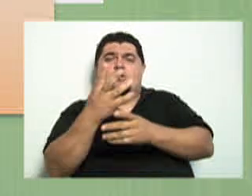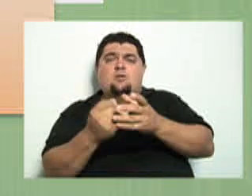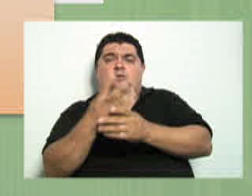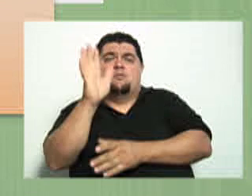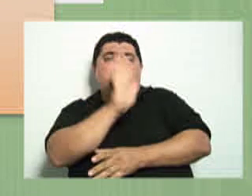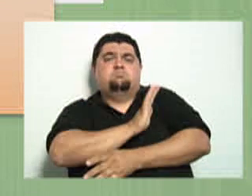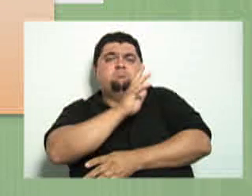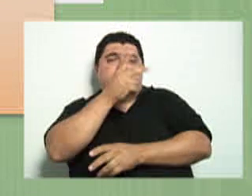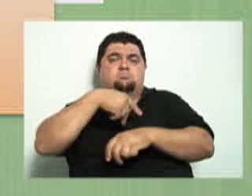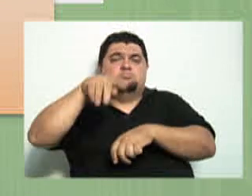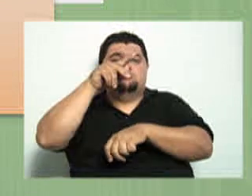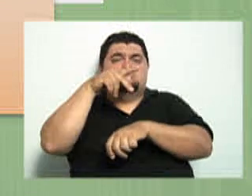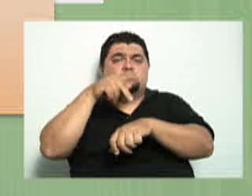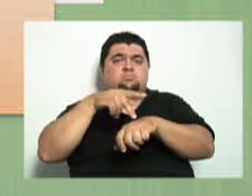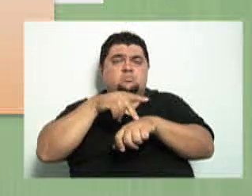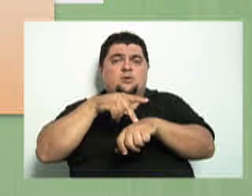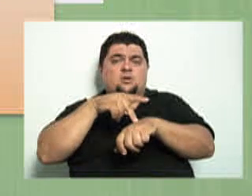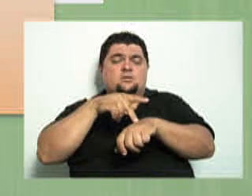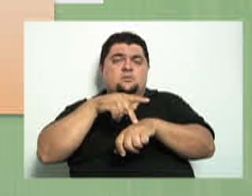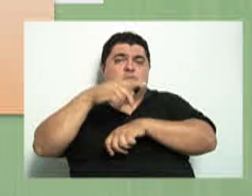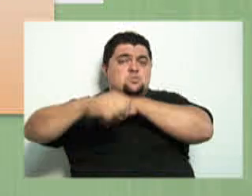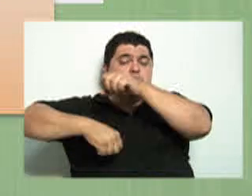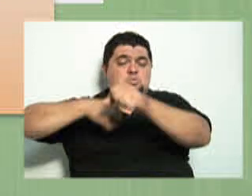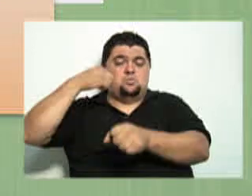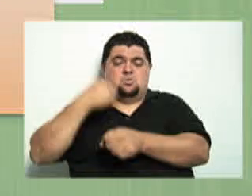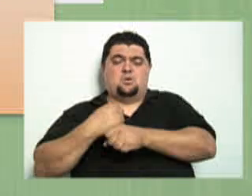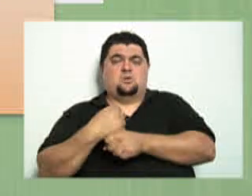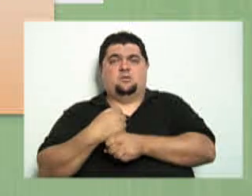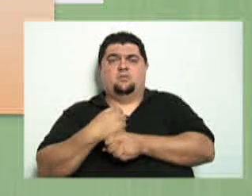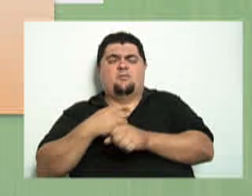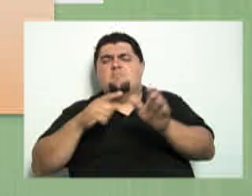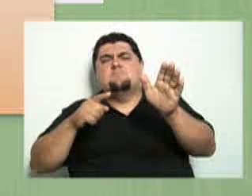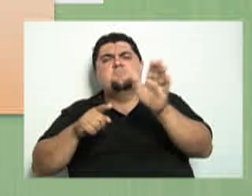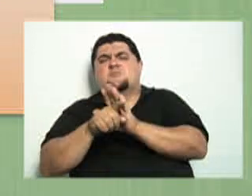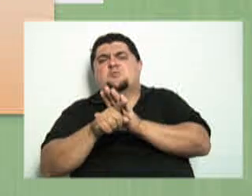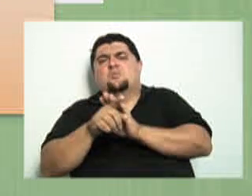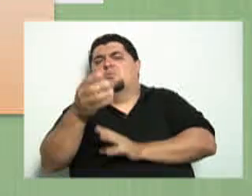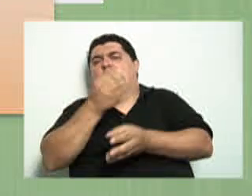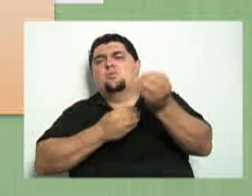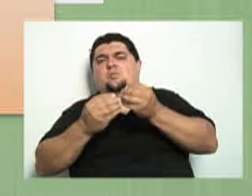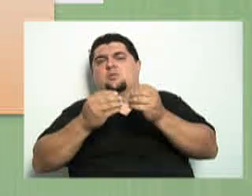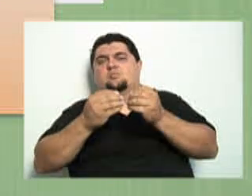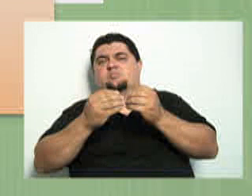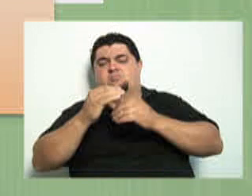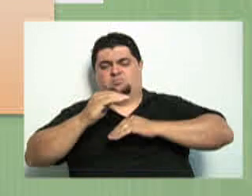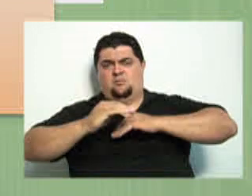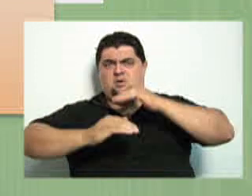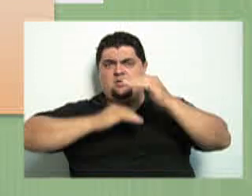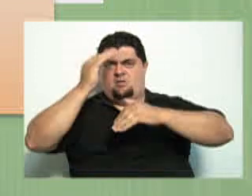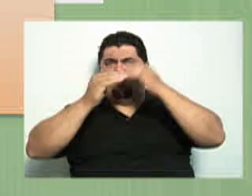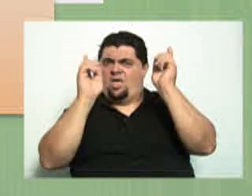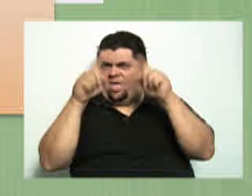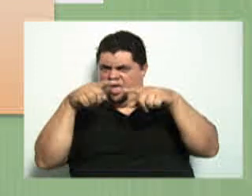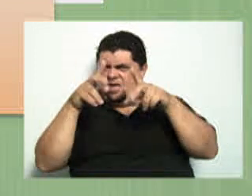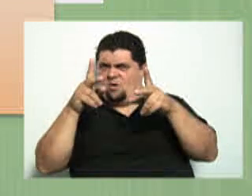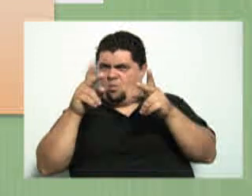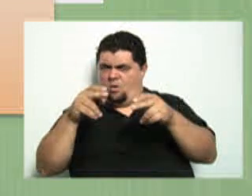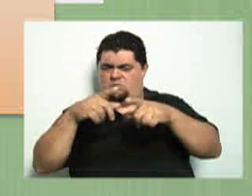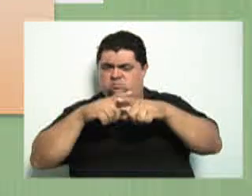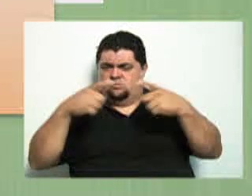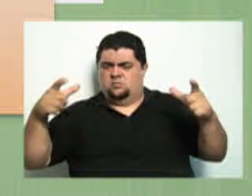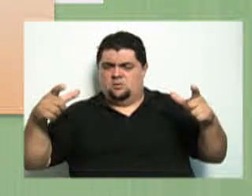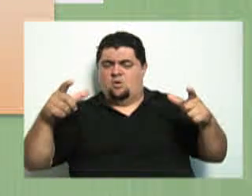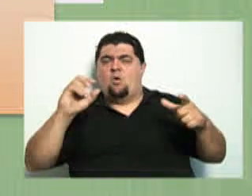em um determinado período de tempo. E a gente faz essa indagação: desenvolvimento é crescimento